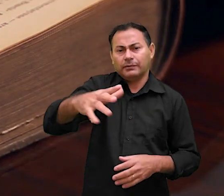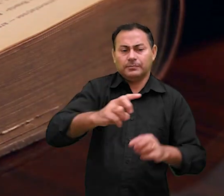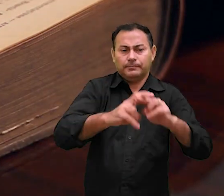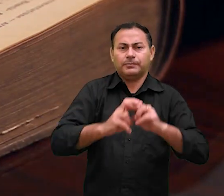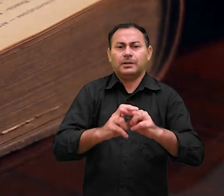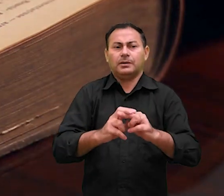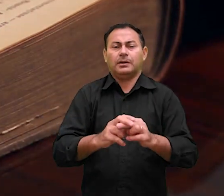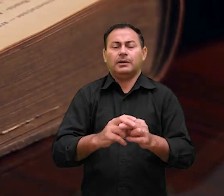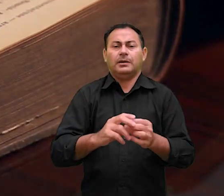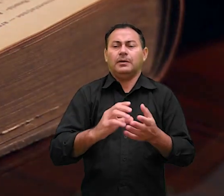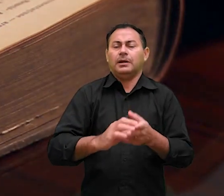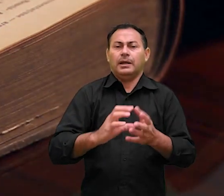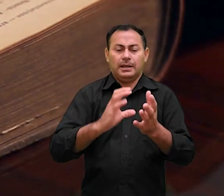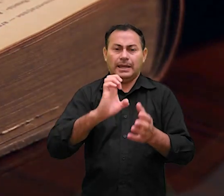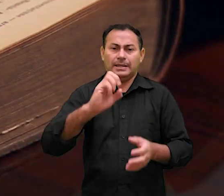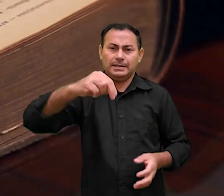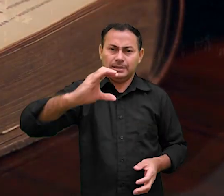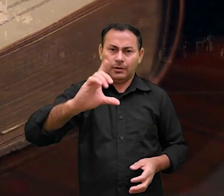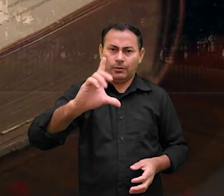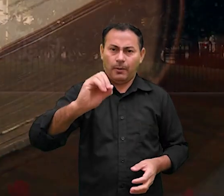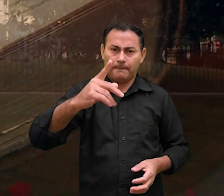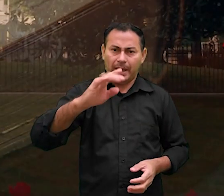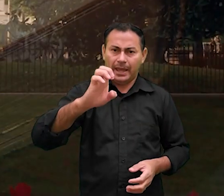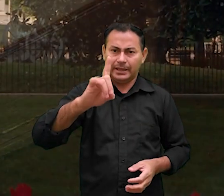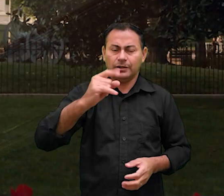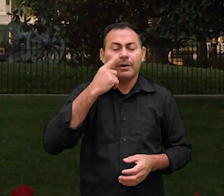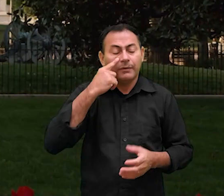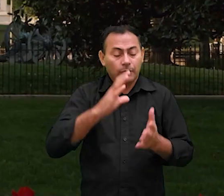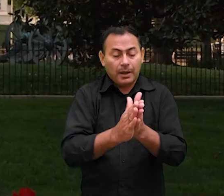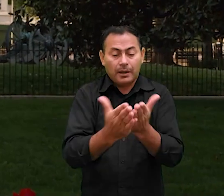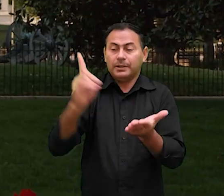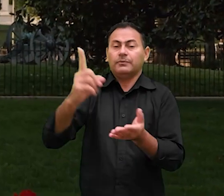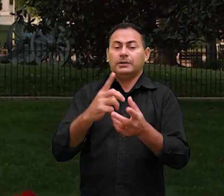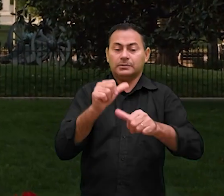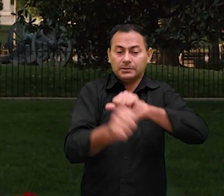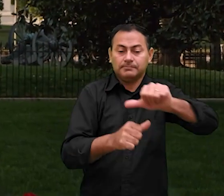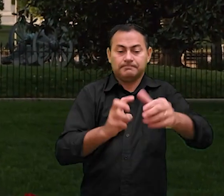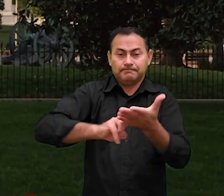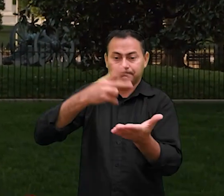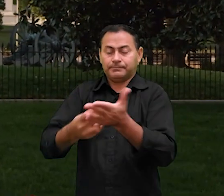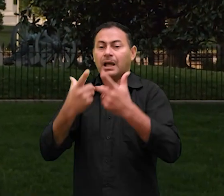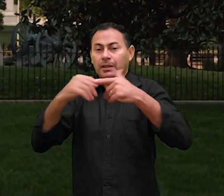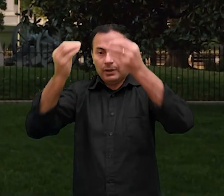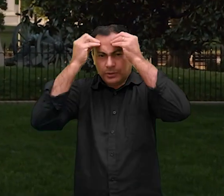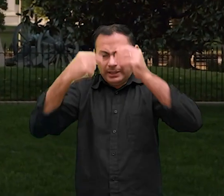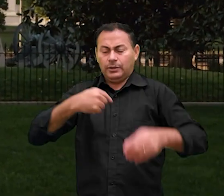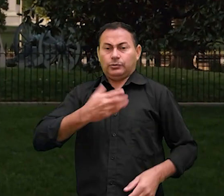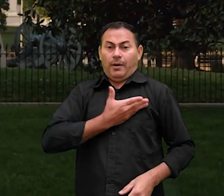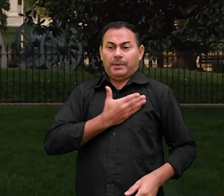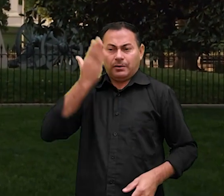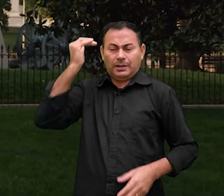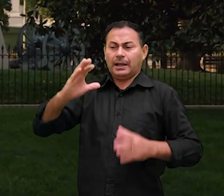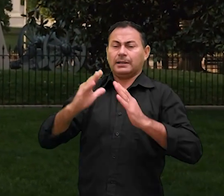talvez através de uma enciclopédia, e ver como a Bíblia foi traduzida para a linguagem de hoje. Eu tenho um grande amigo que trabalhava